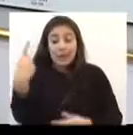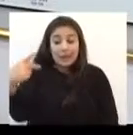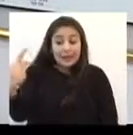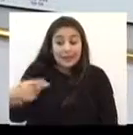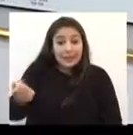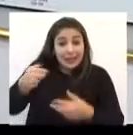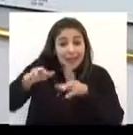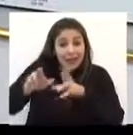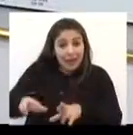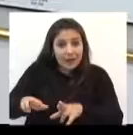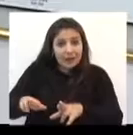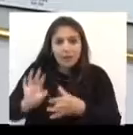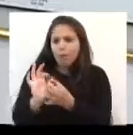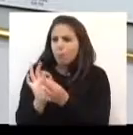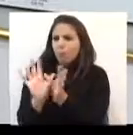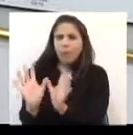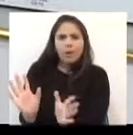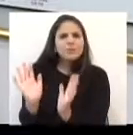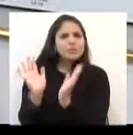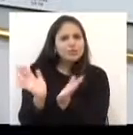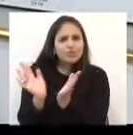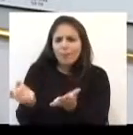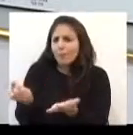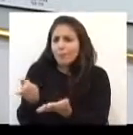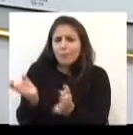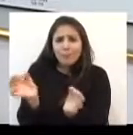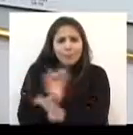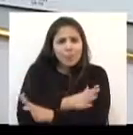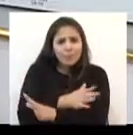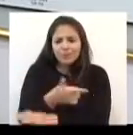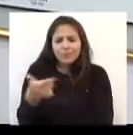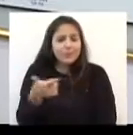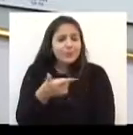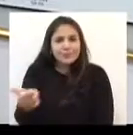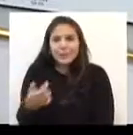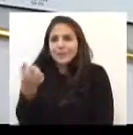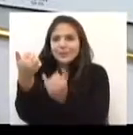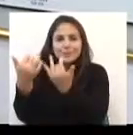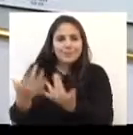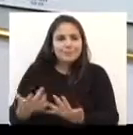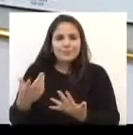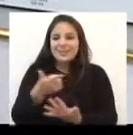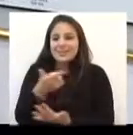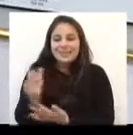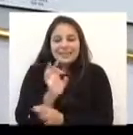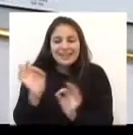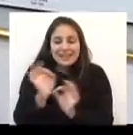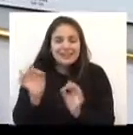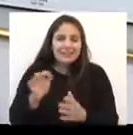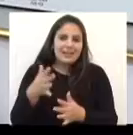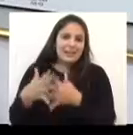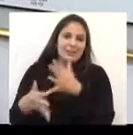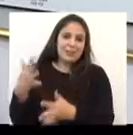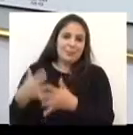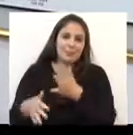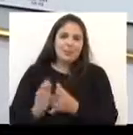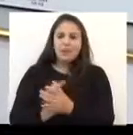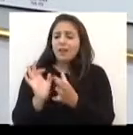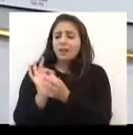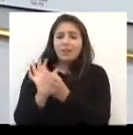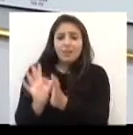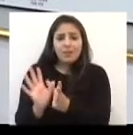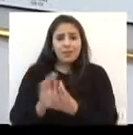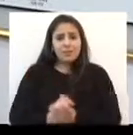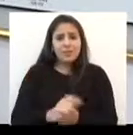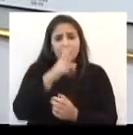lá, uma vez que foi liberada, não vai ter esses pretextos. Então a área da Manitowoc lá está dando sopa para o nosso administrador